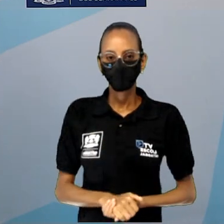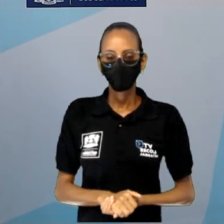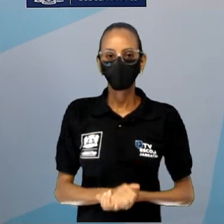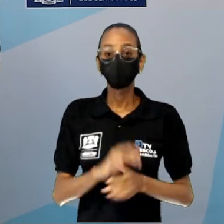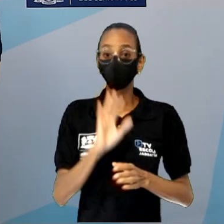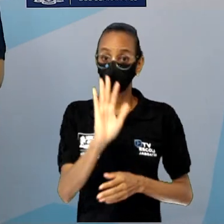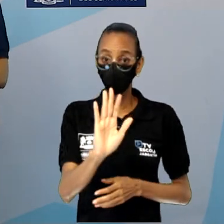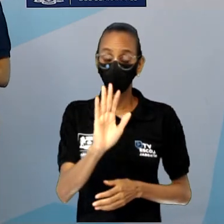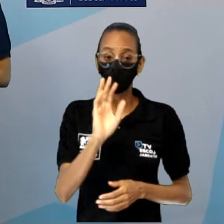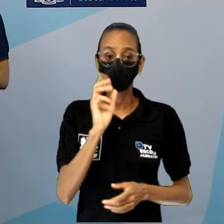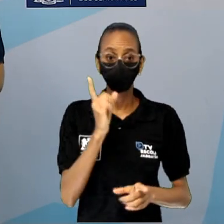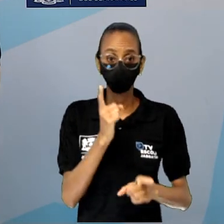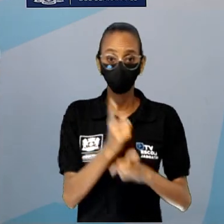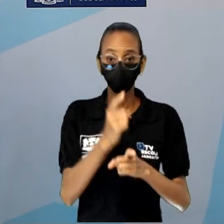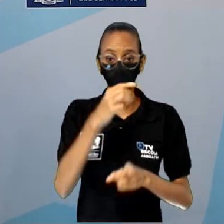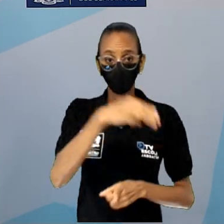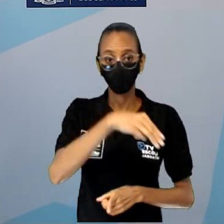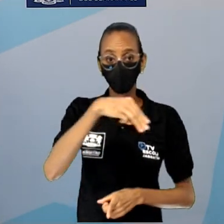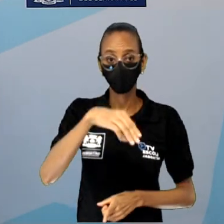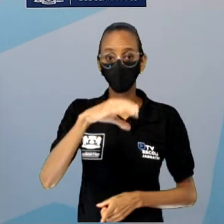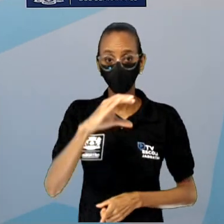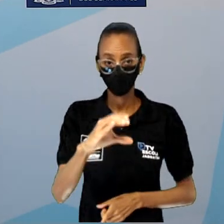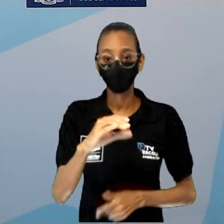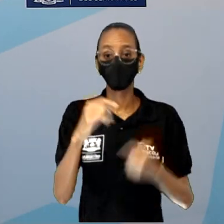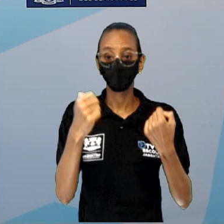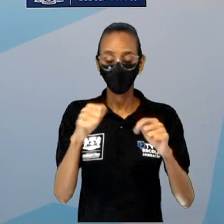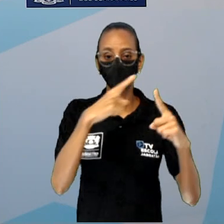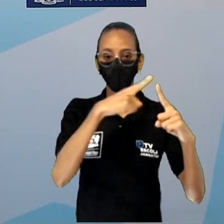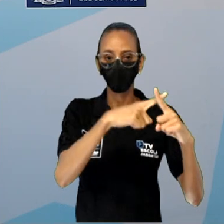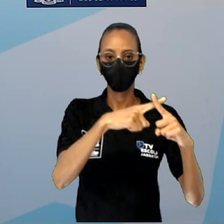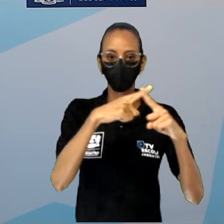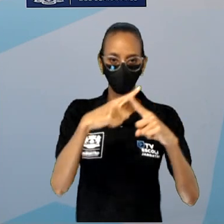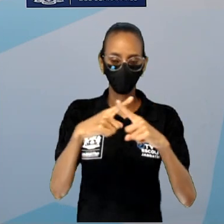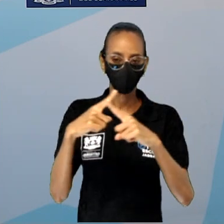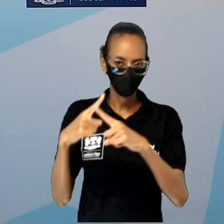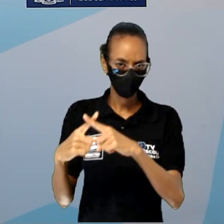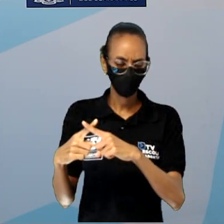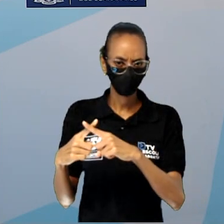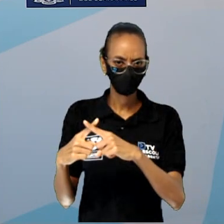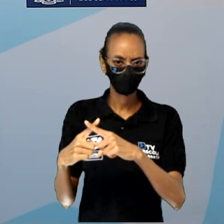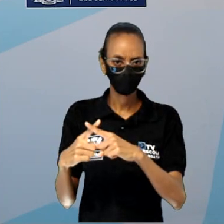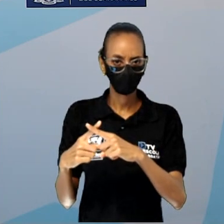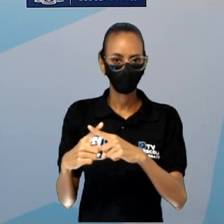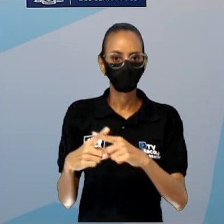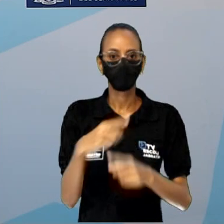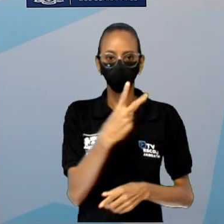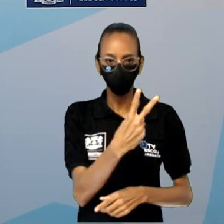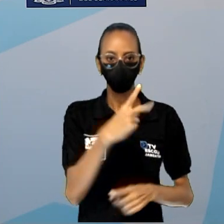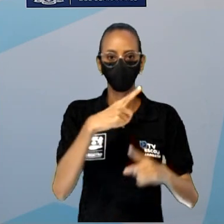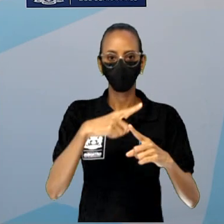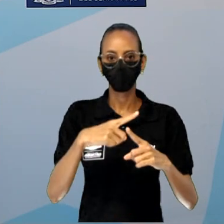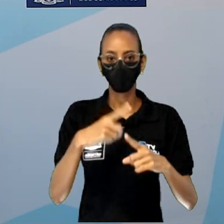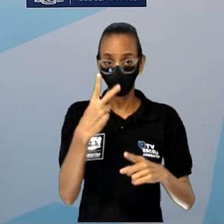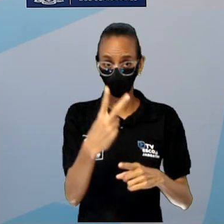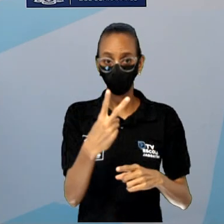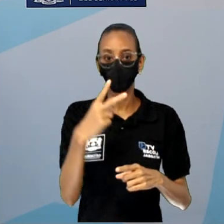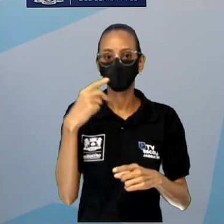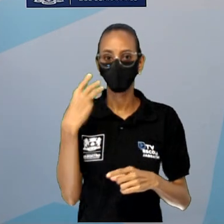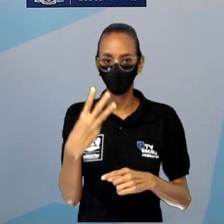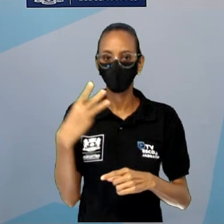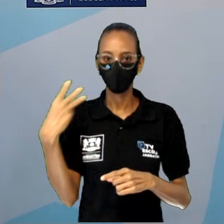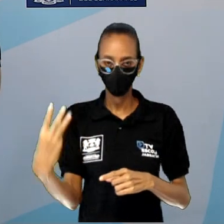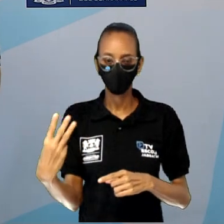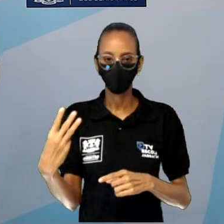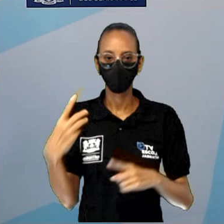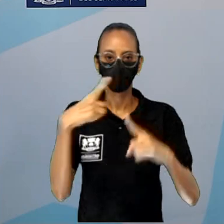achar o MMC, a gente vai multiplicar todos os fatores que apareceram aqui, ó. Então, 2, 2, 3 e 3,